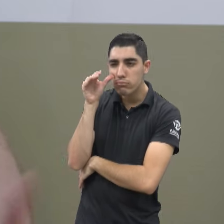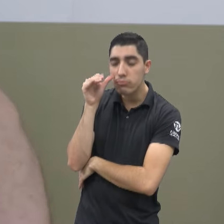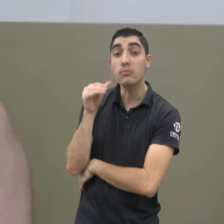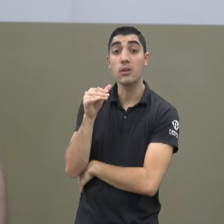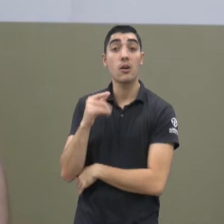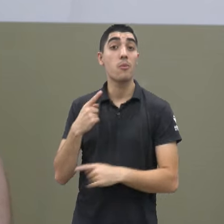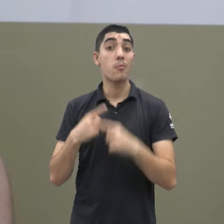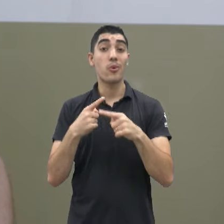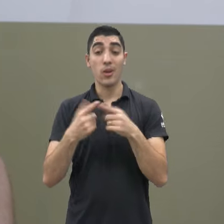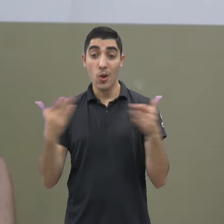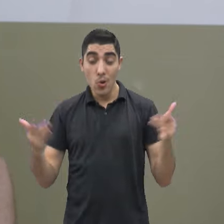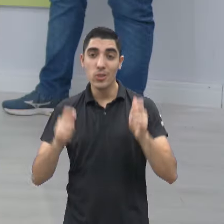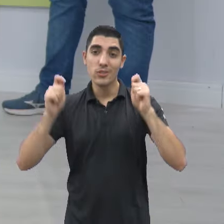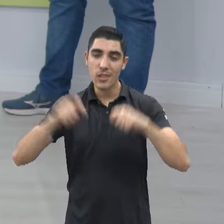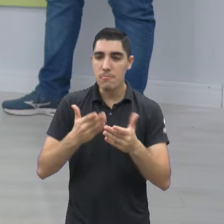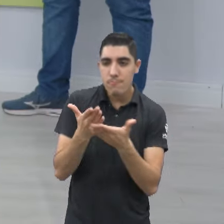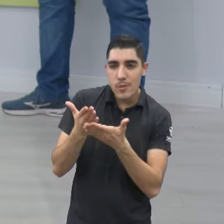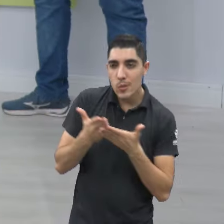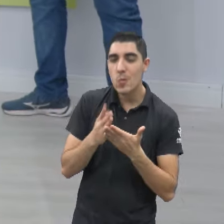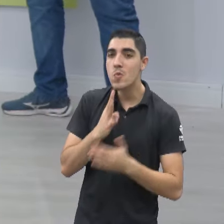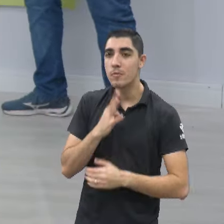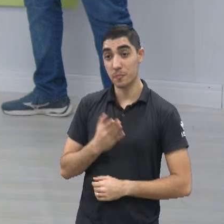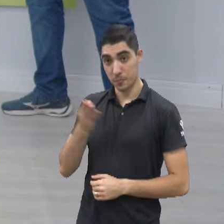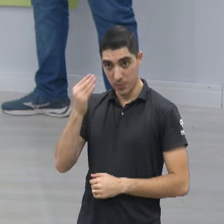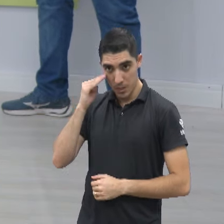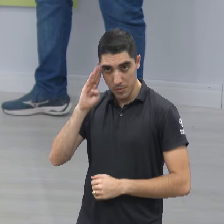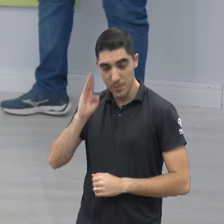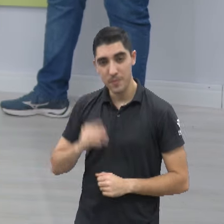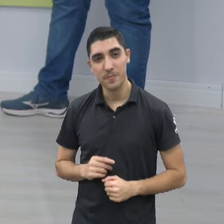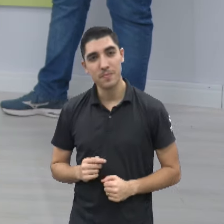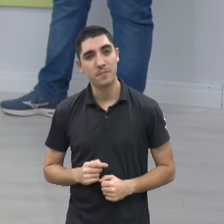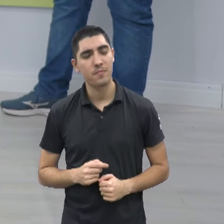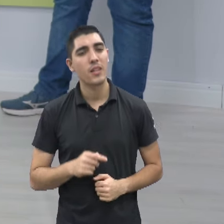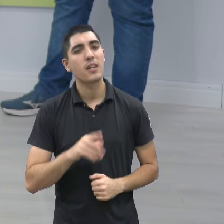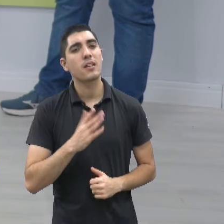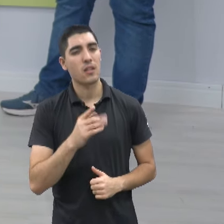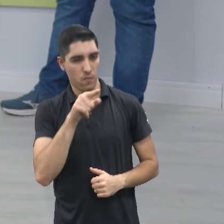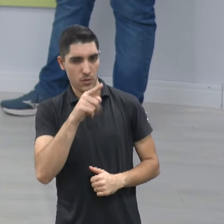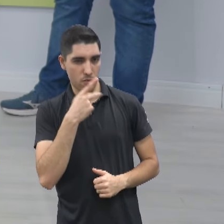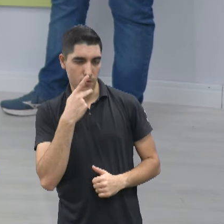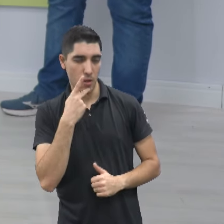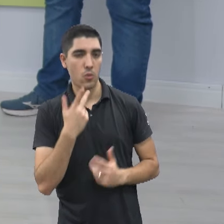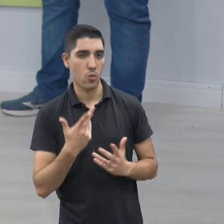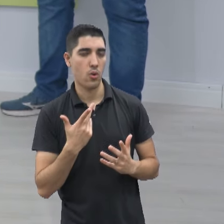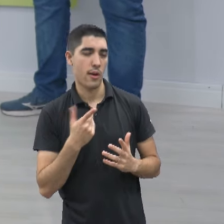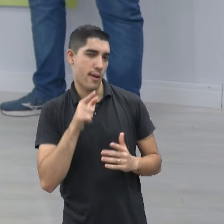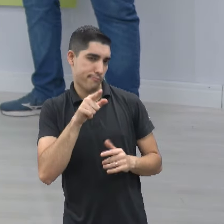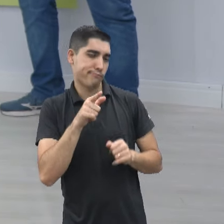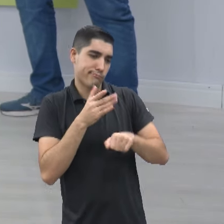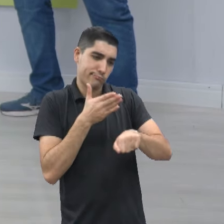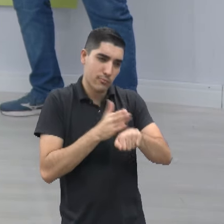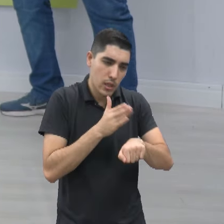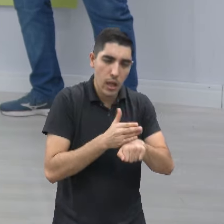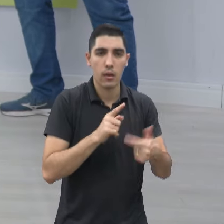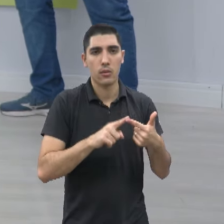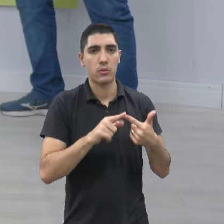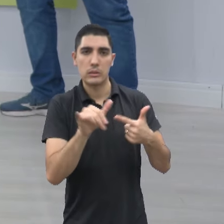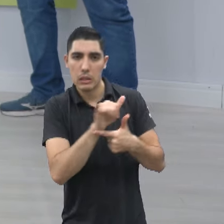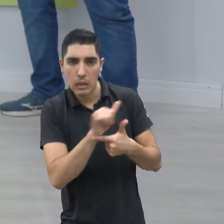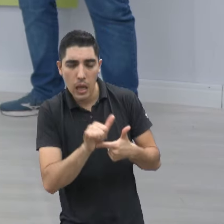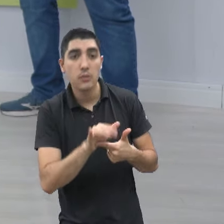porque você acaba estudando tudo. Brunão? Como é a preparação, né? Você falou da questão de trabalho, de tática, mas a